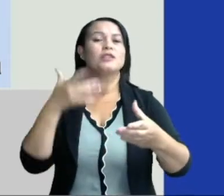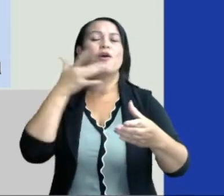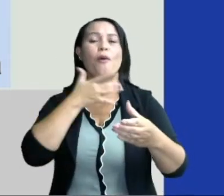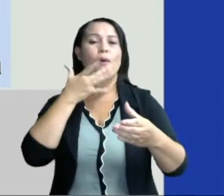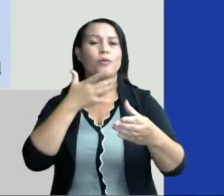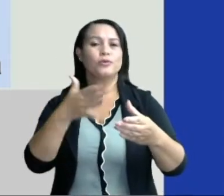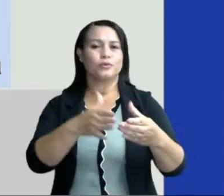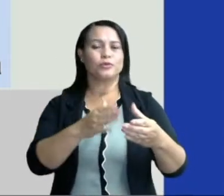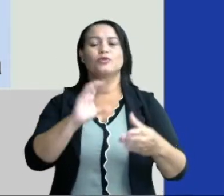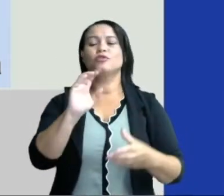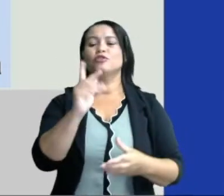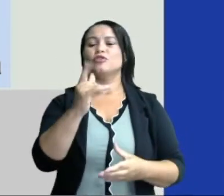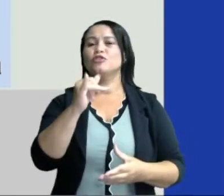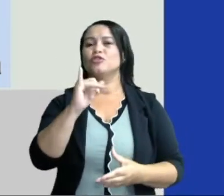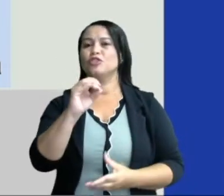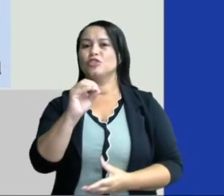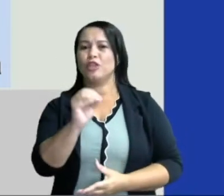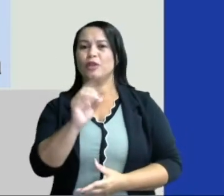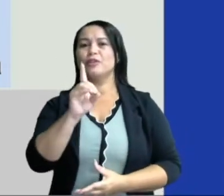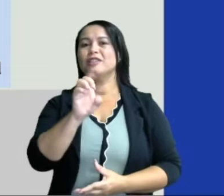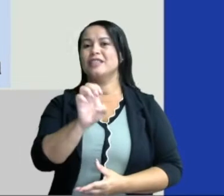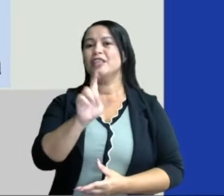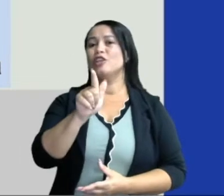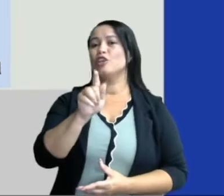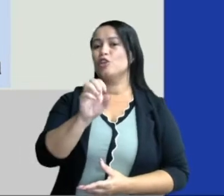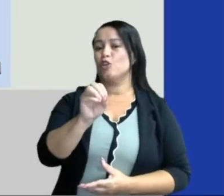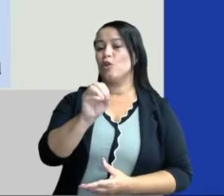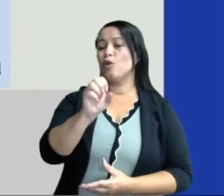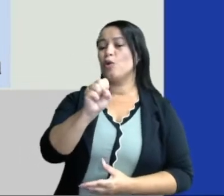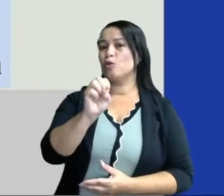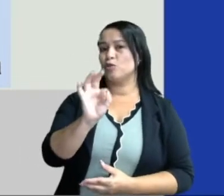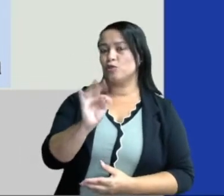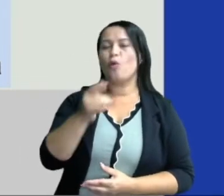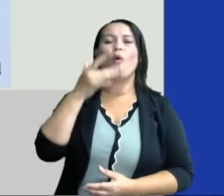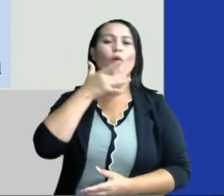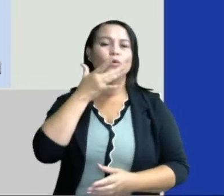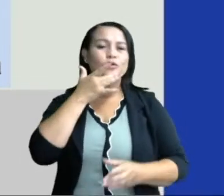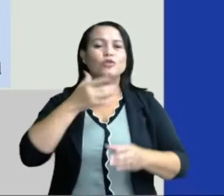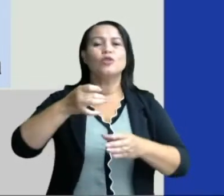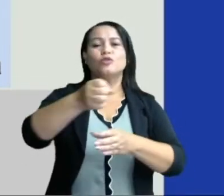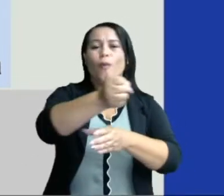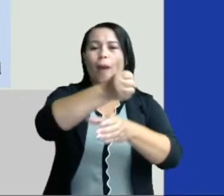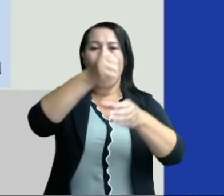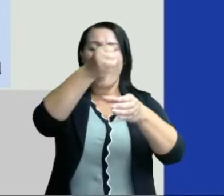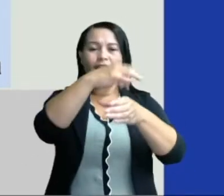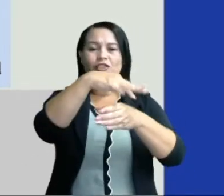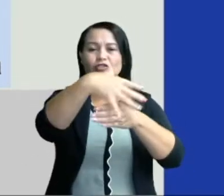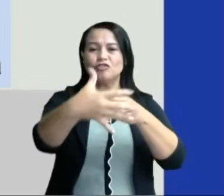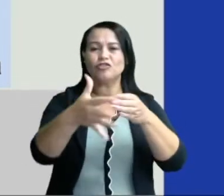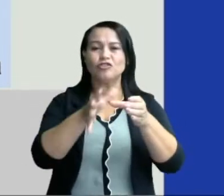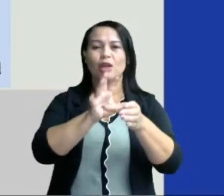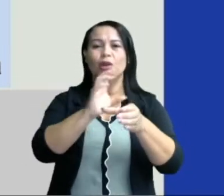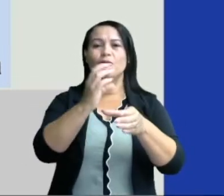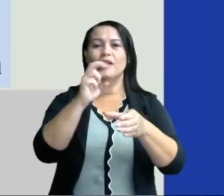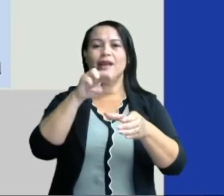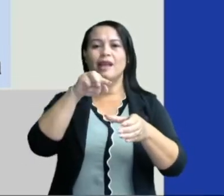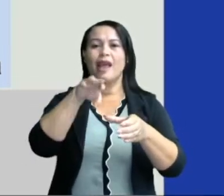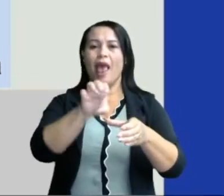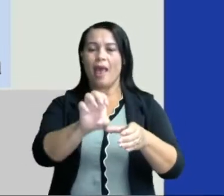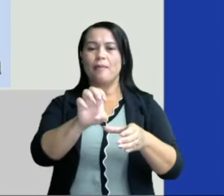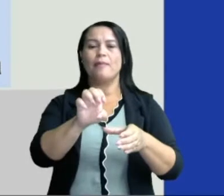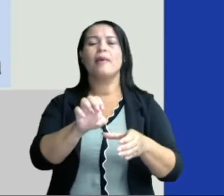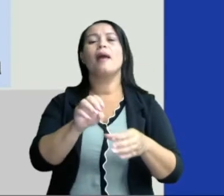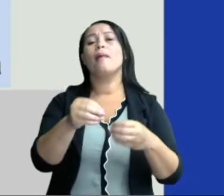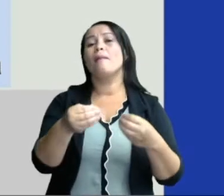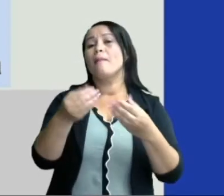gosto, ou seja, um bolo gostoso, com recheio cheio de creme, cremoso.